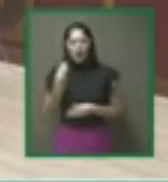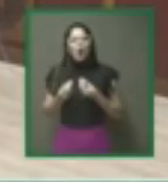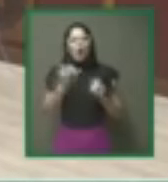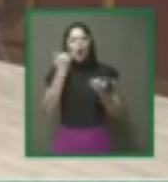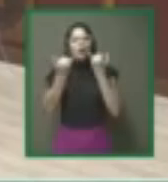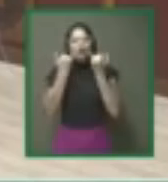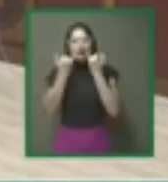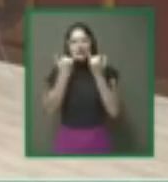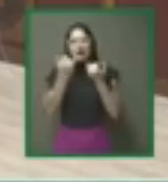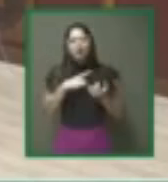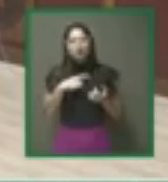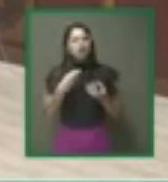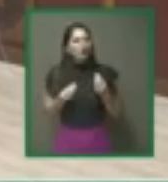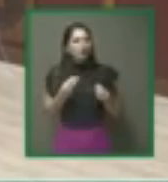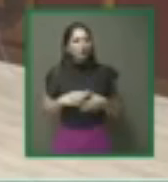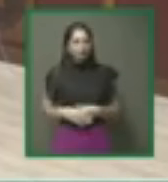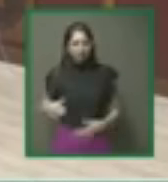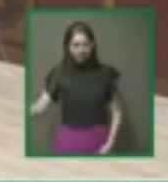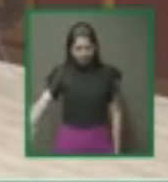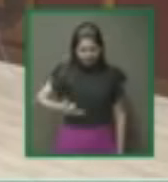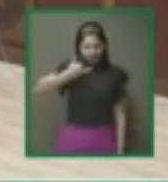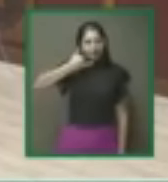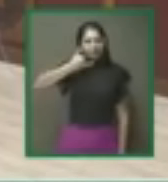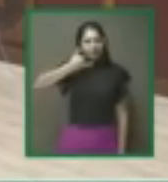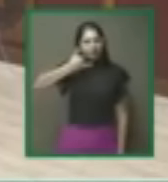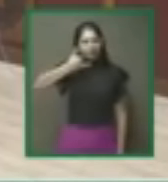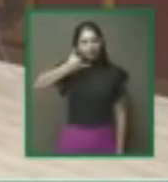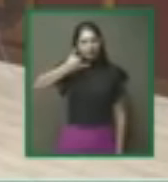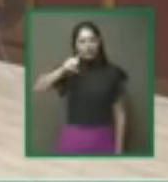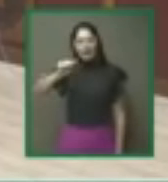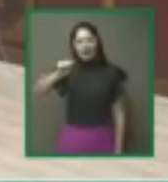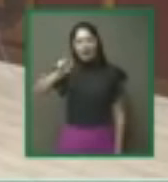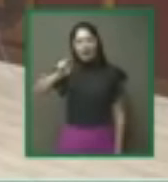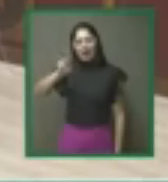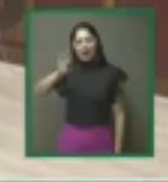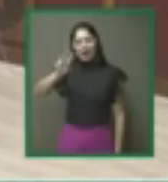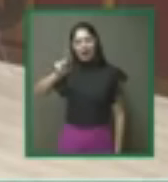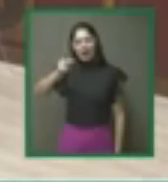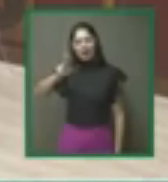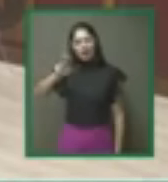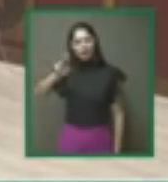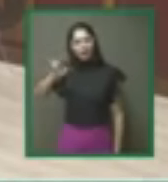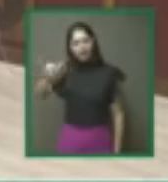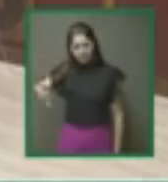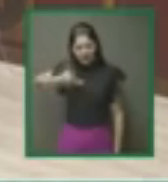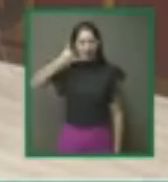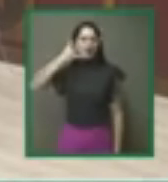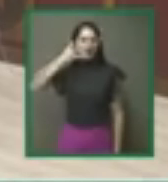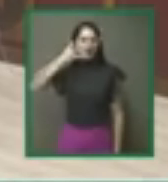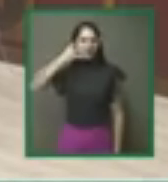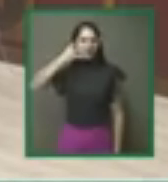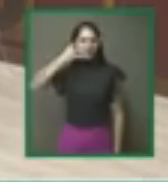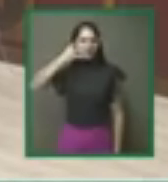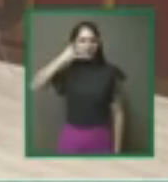Eu fui surpreendido com a ligação do Arthur, quando ele me liga, e aí ele diz na ligação